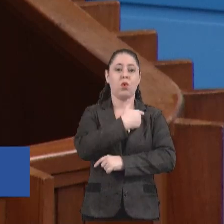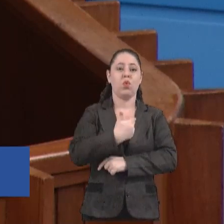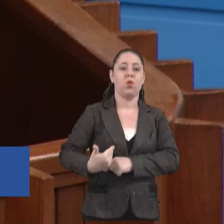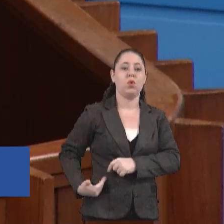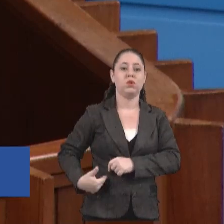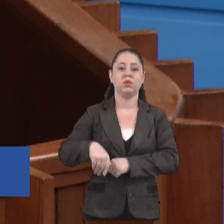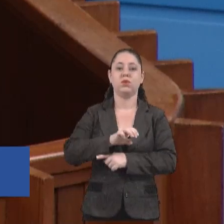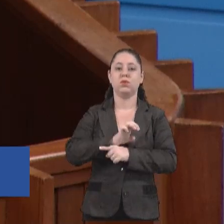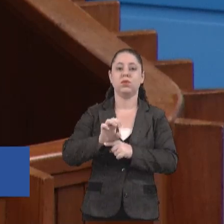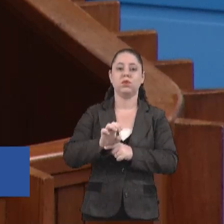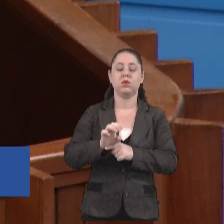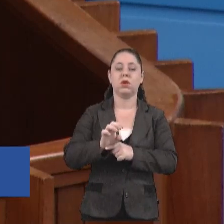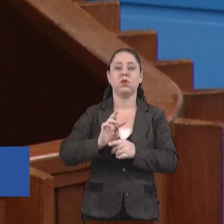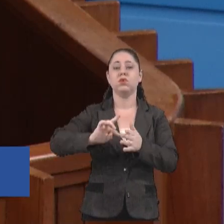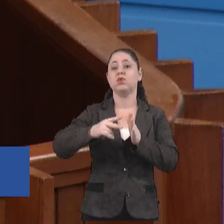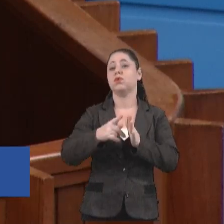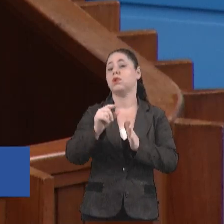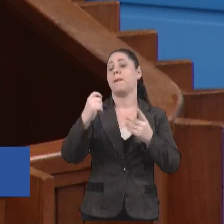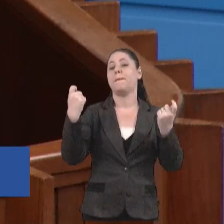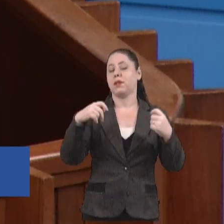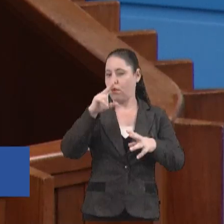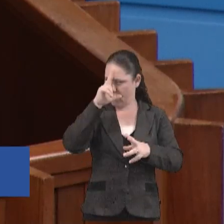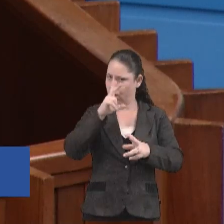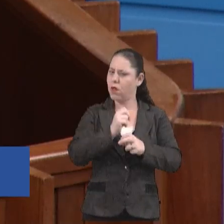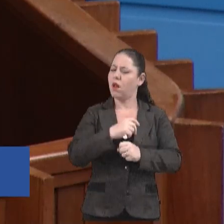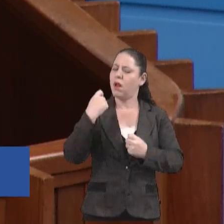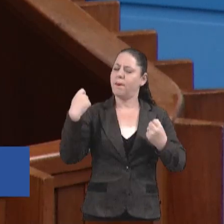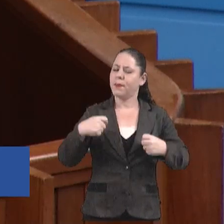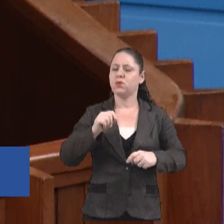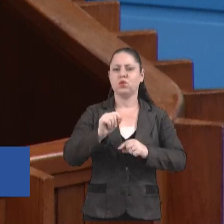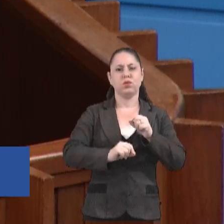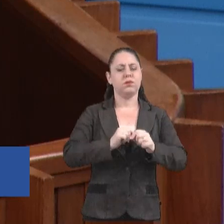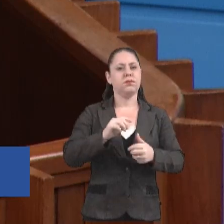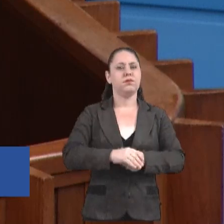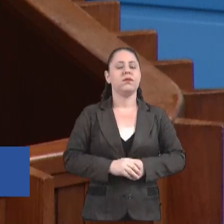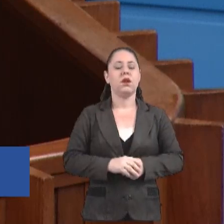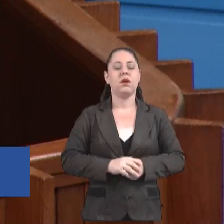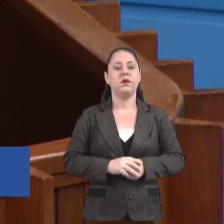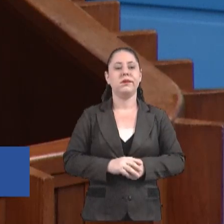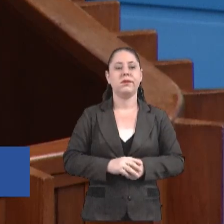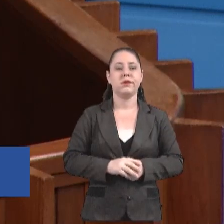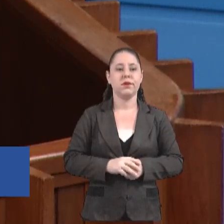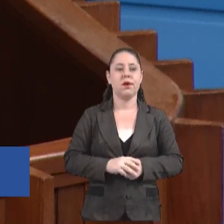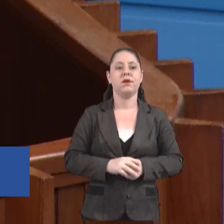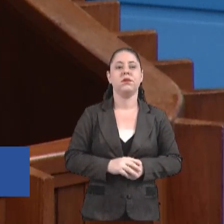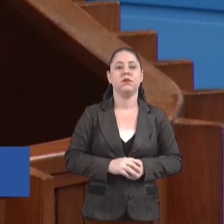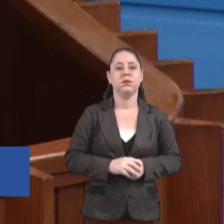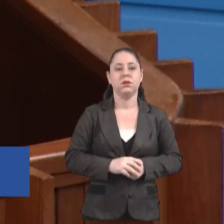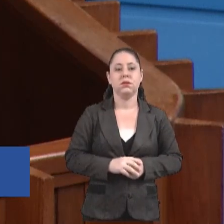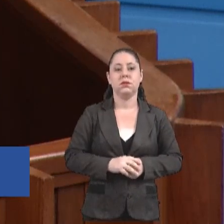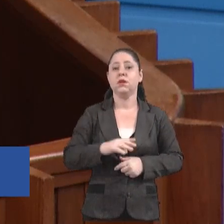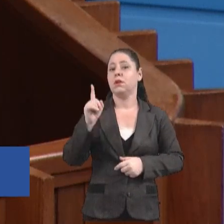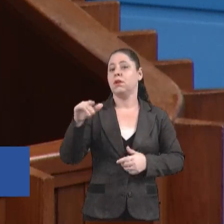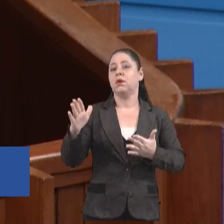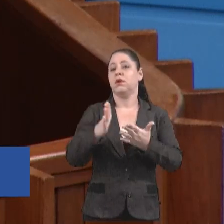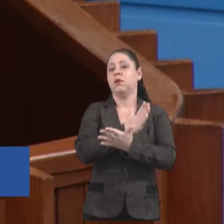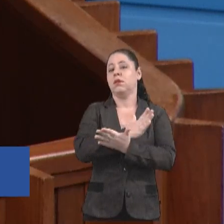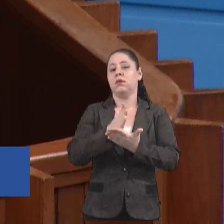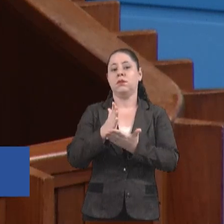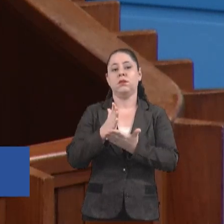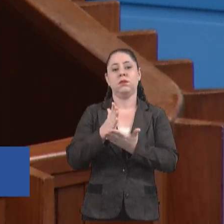governo do estado, no sentido de que precisa fortalecer esses instrumentos. Então, esses são